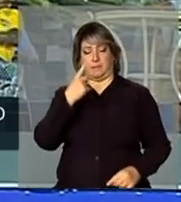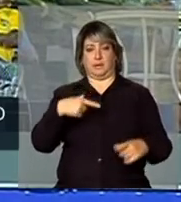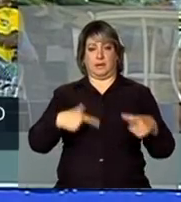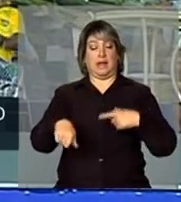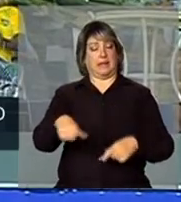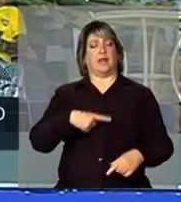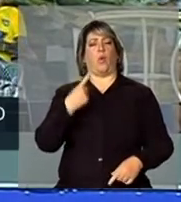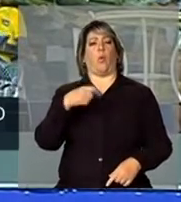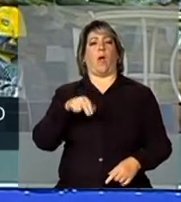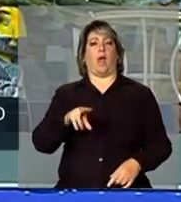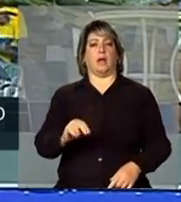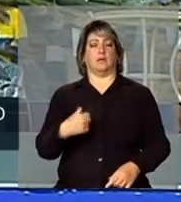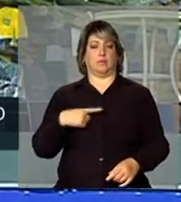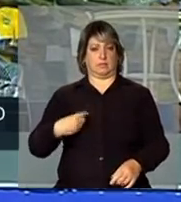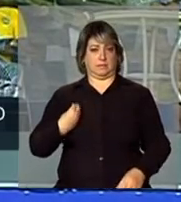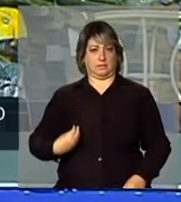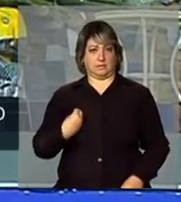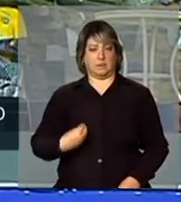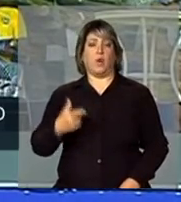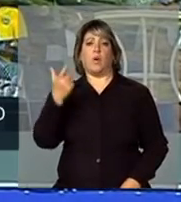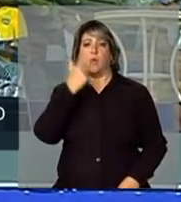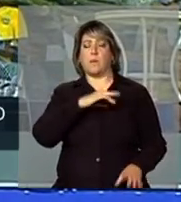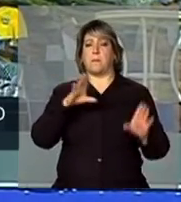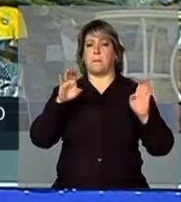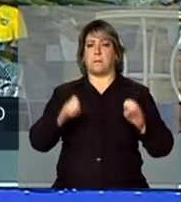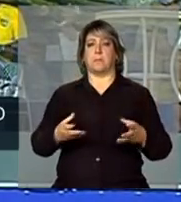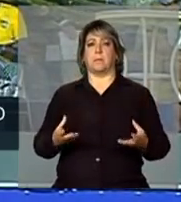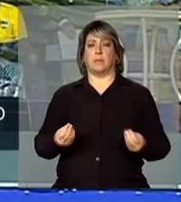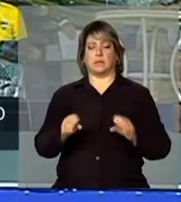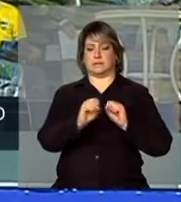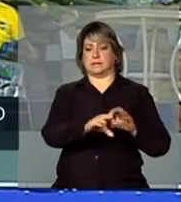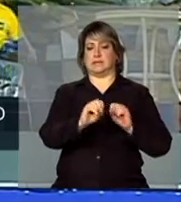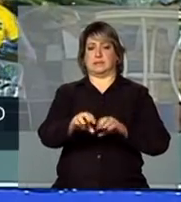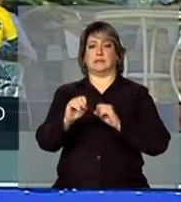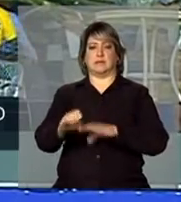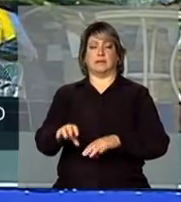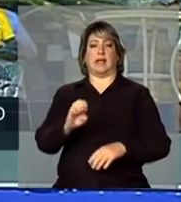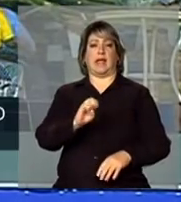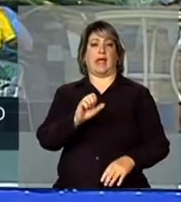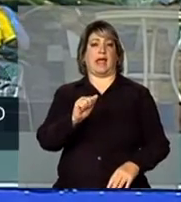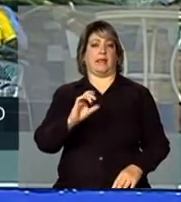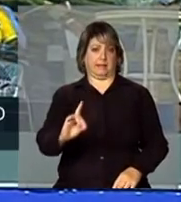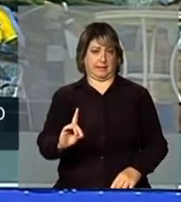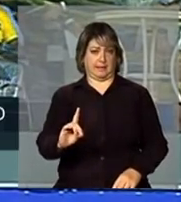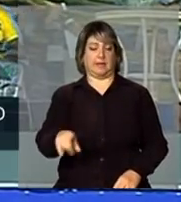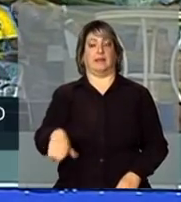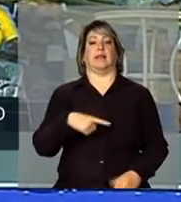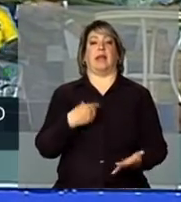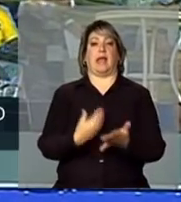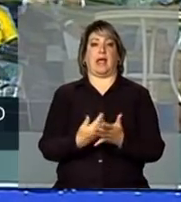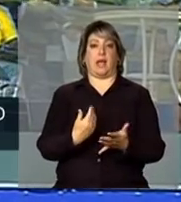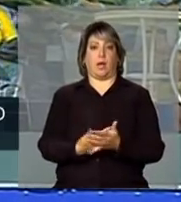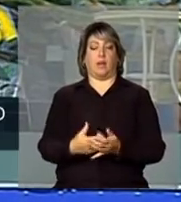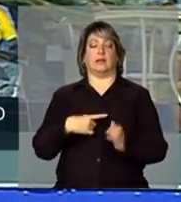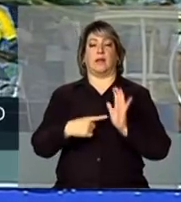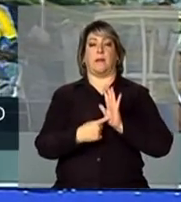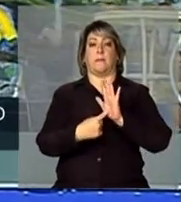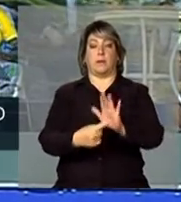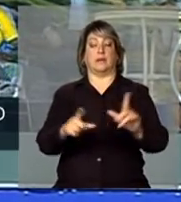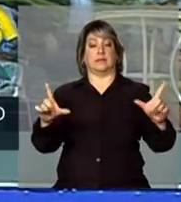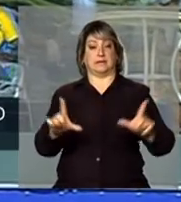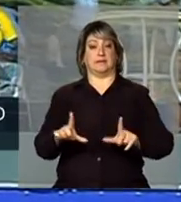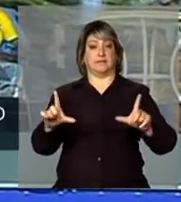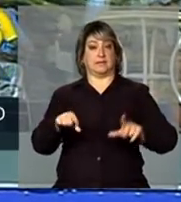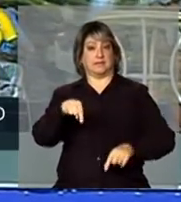existência, atingiu marcas impressionantes no sistema de ensino à distância. As aulas são transmitidas pela